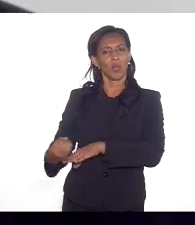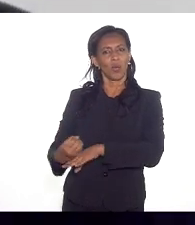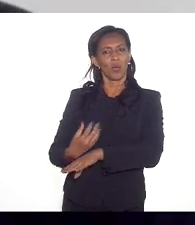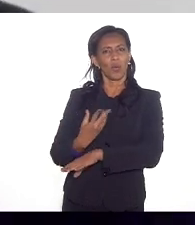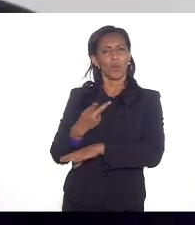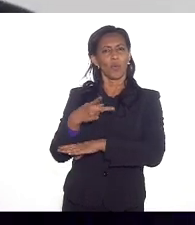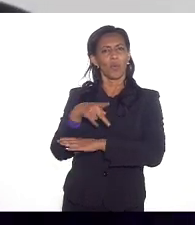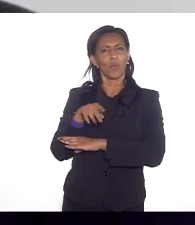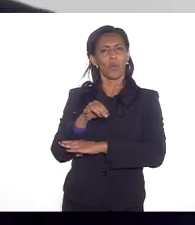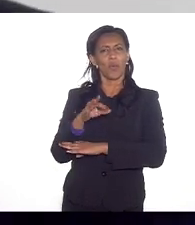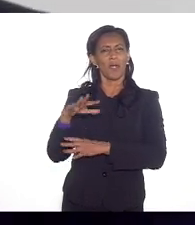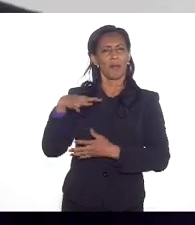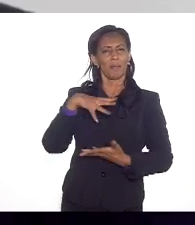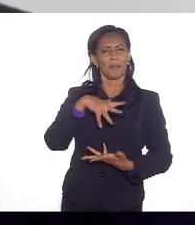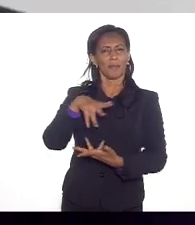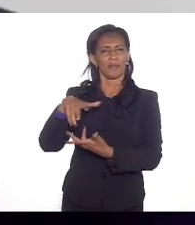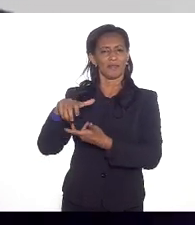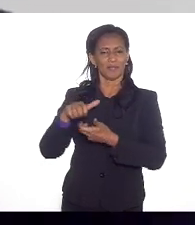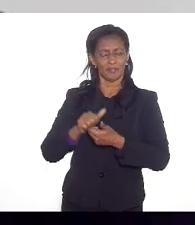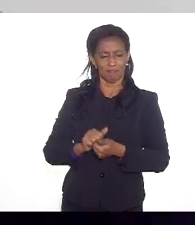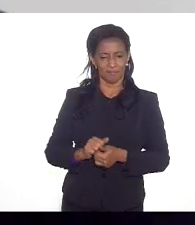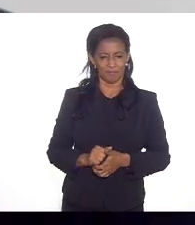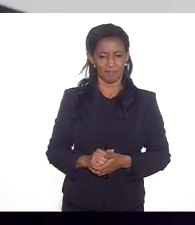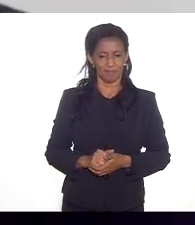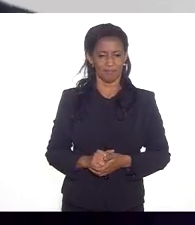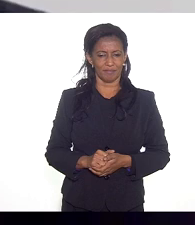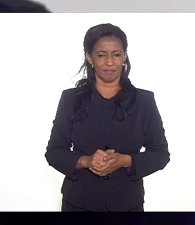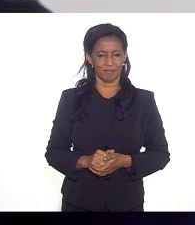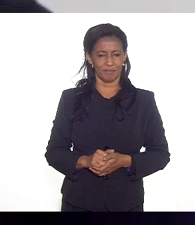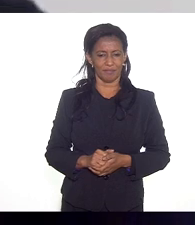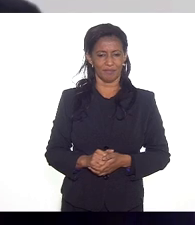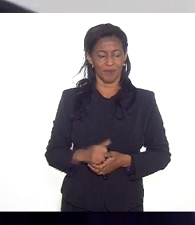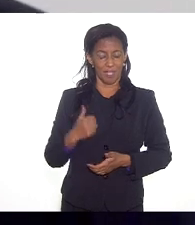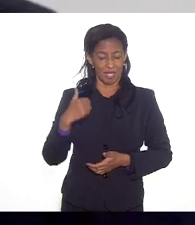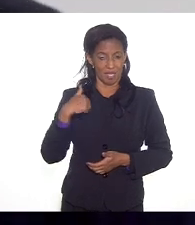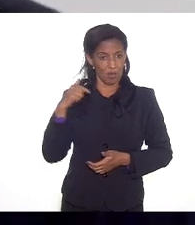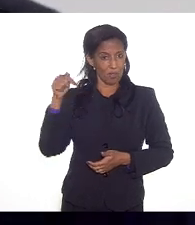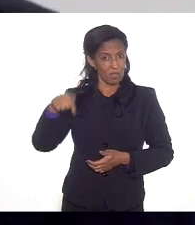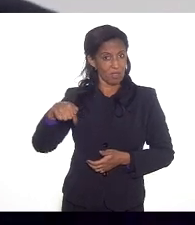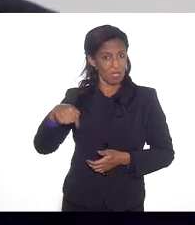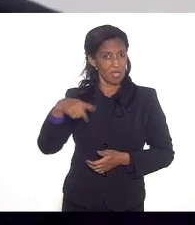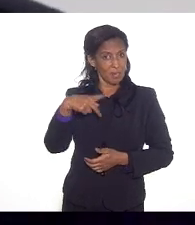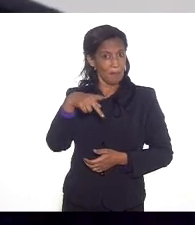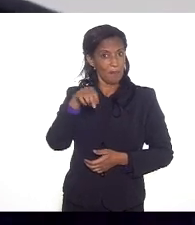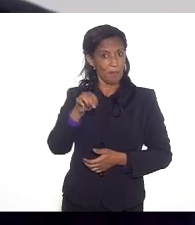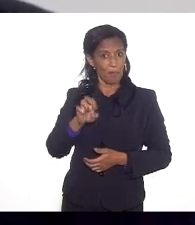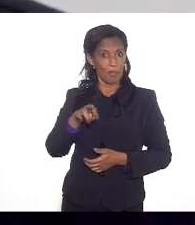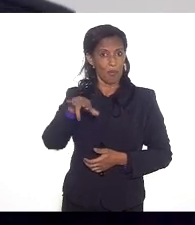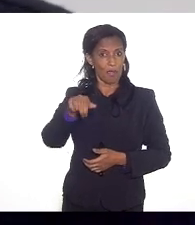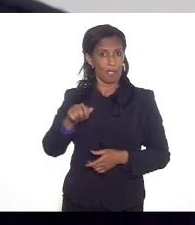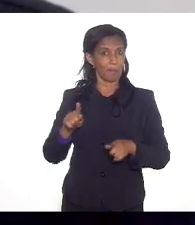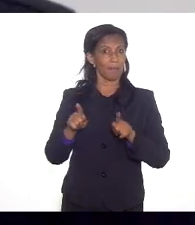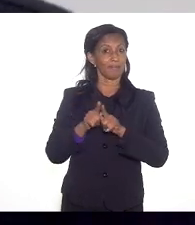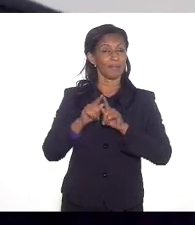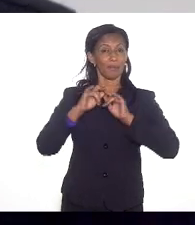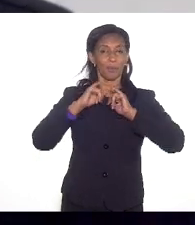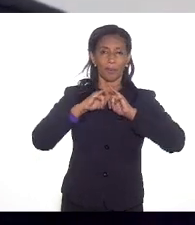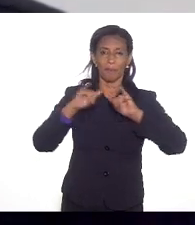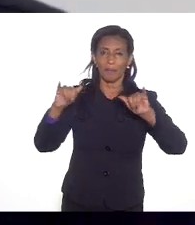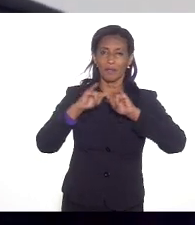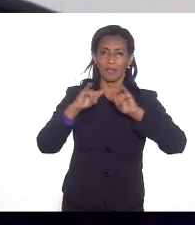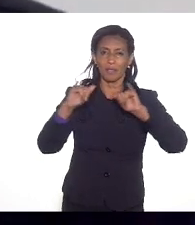internacionalmente conhecido é o poeminha do contra eu quero fazer esse poema também uma mensagem